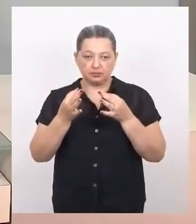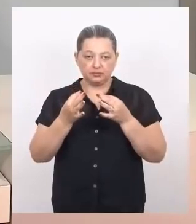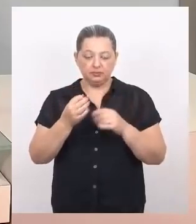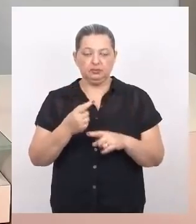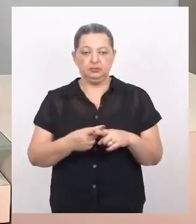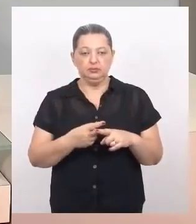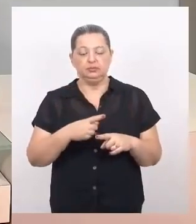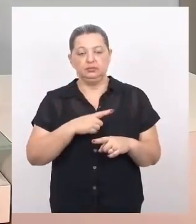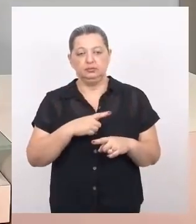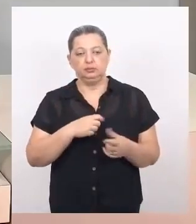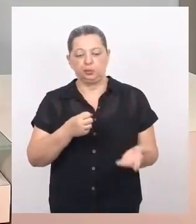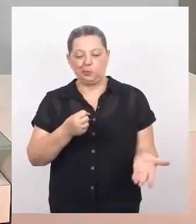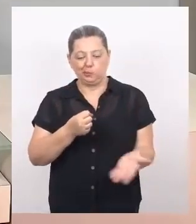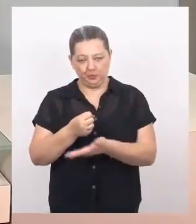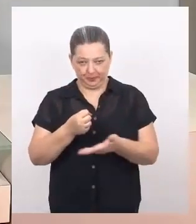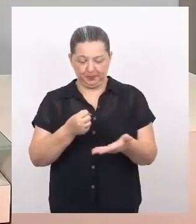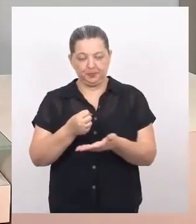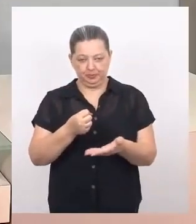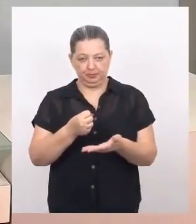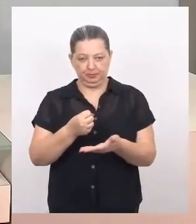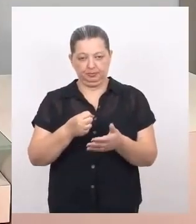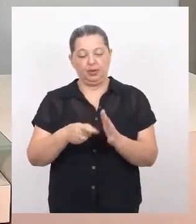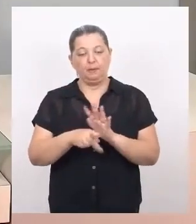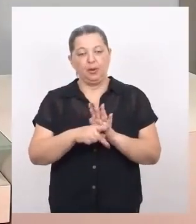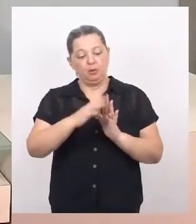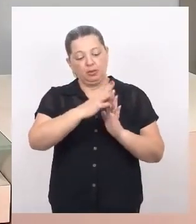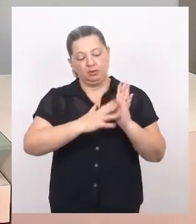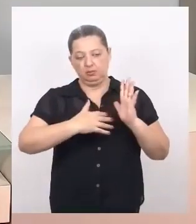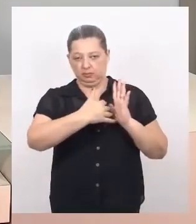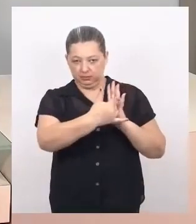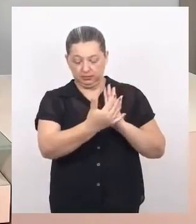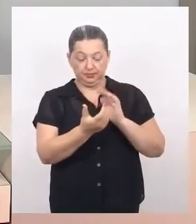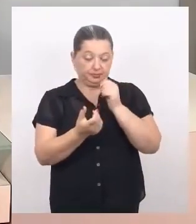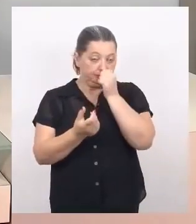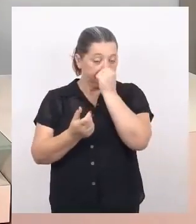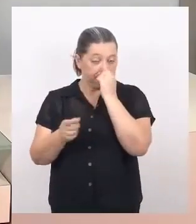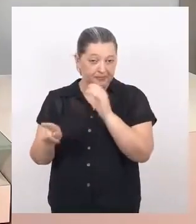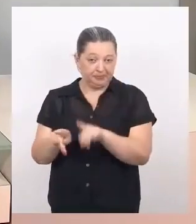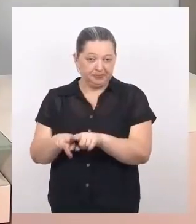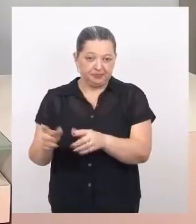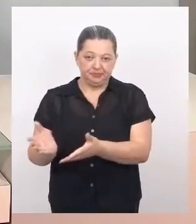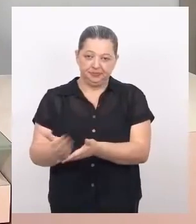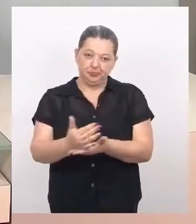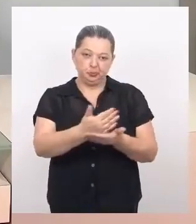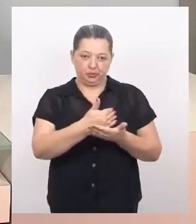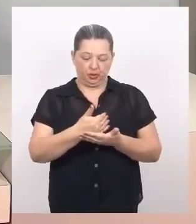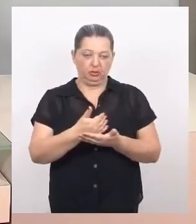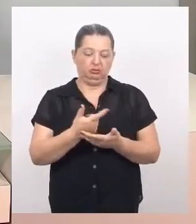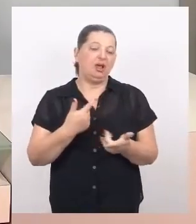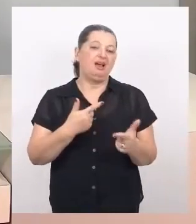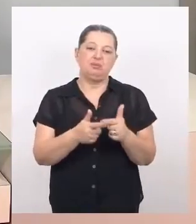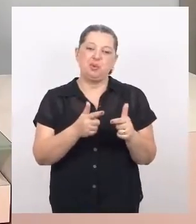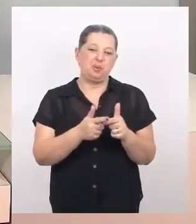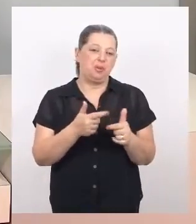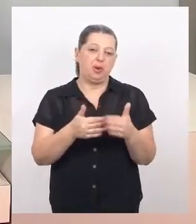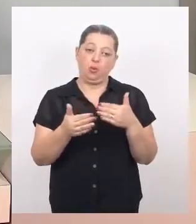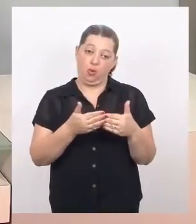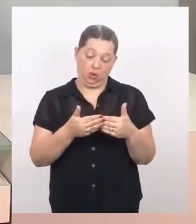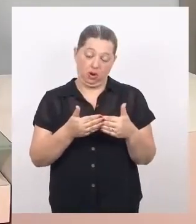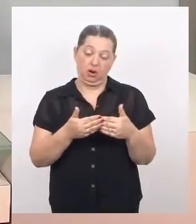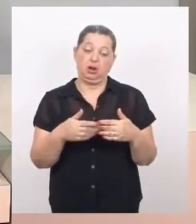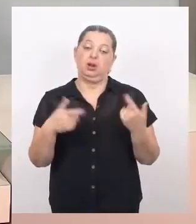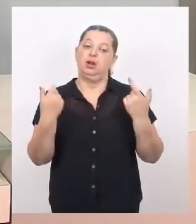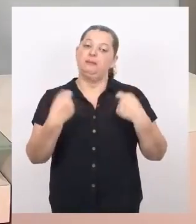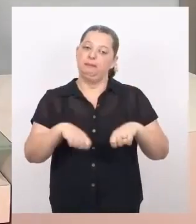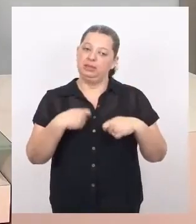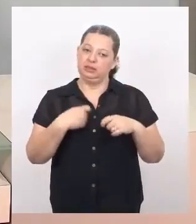como base essa matriz e essa coleta de turma, tá? Então, eu tive problema, qualquer que seja, entre